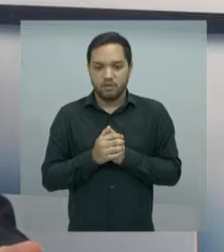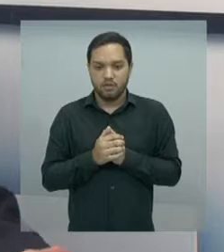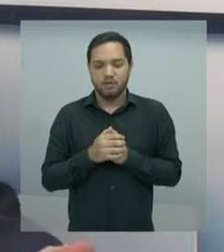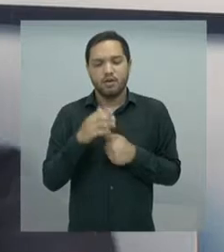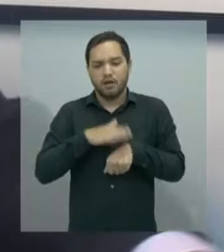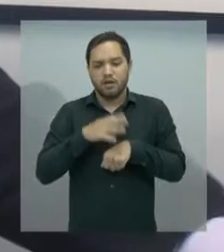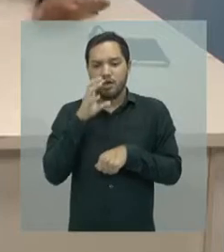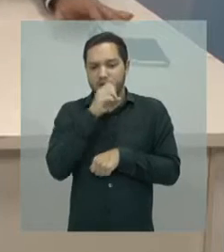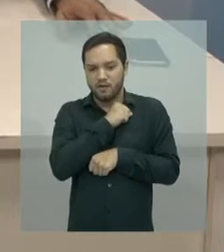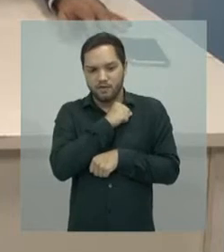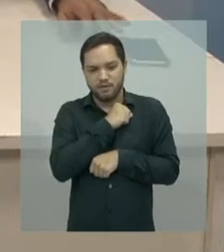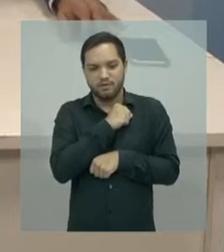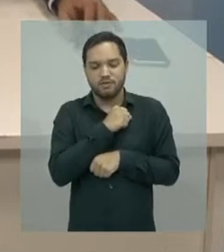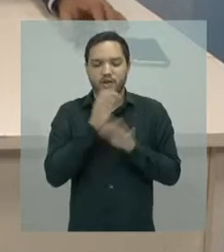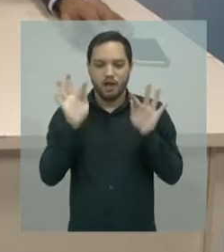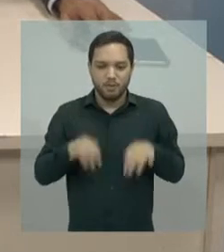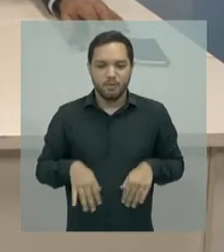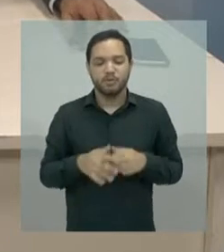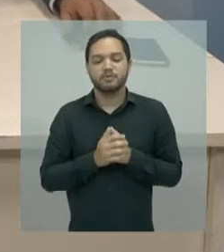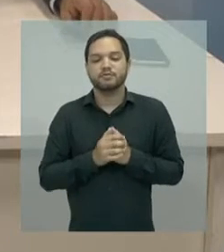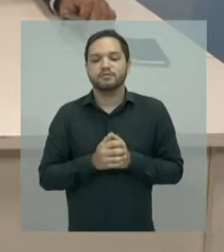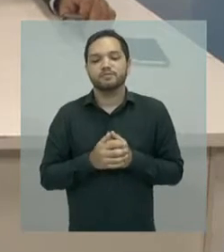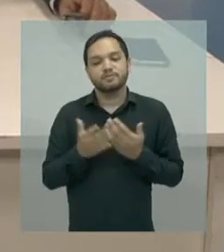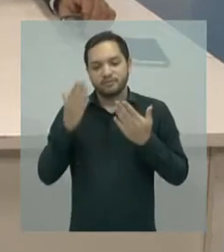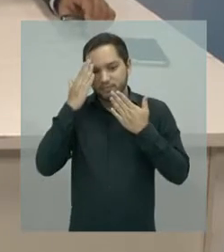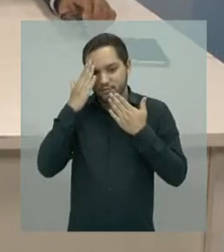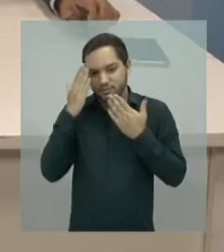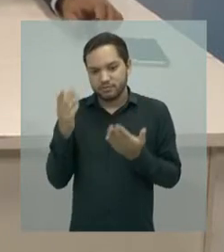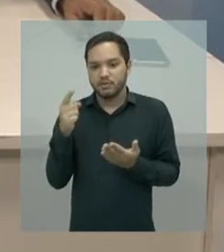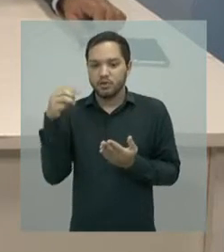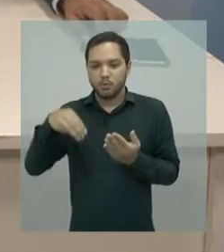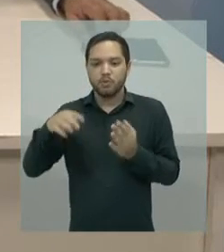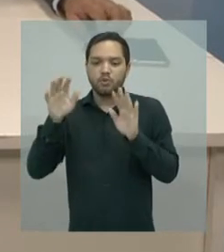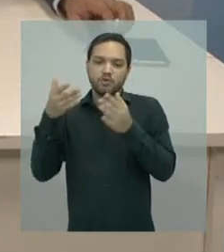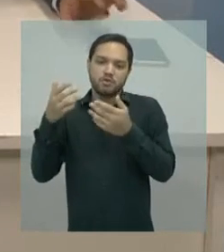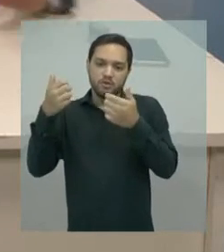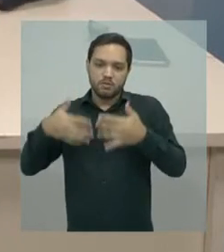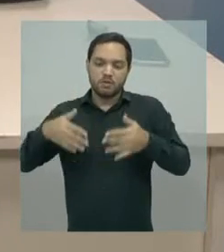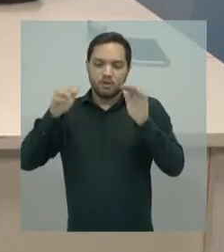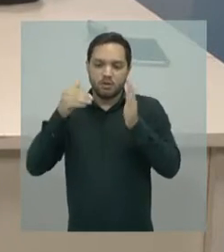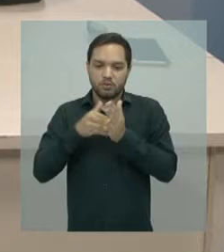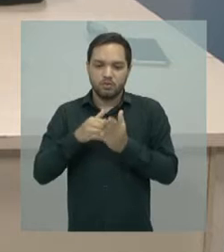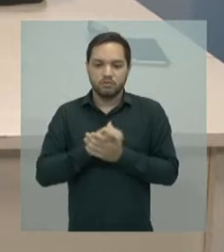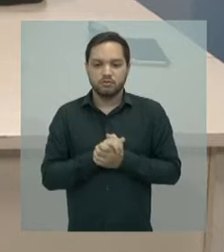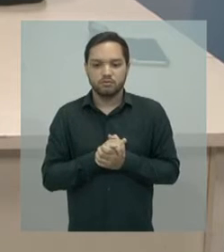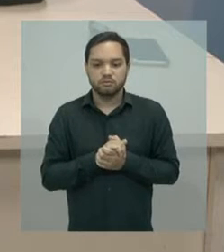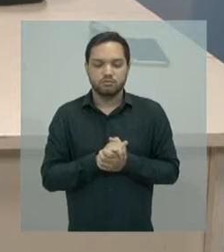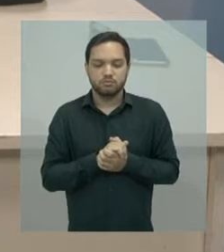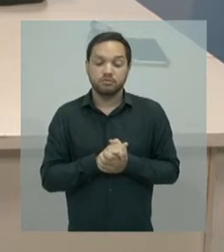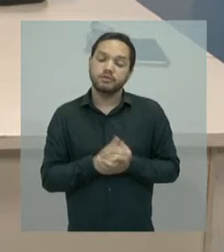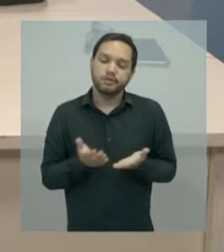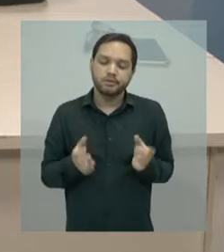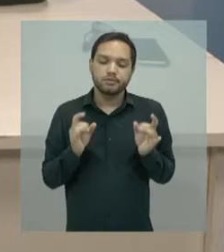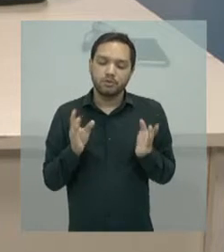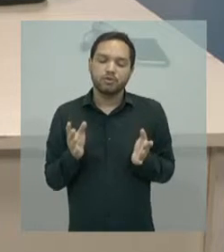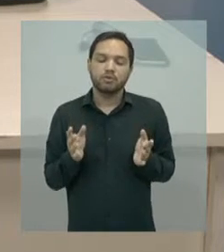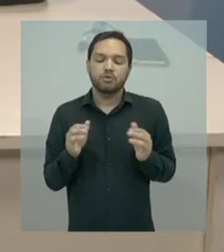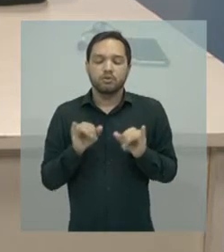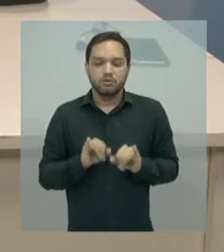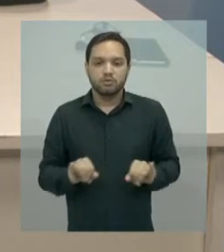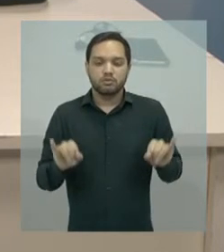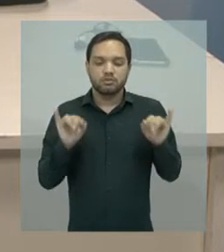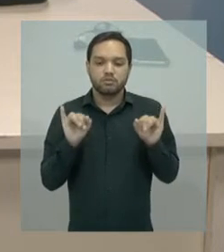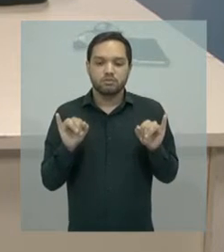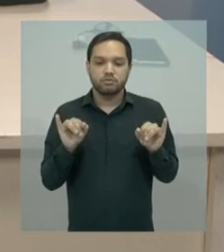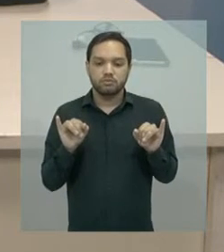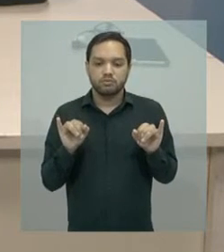rápido, né? Mas eu quero lhe agradecer e dizer 1 minuto aí para suas considerações finais. Não, só dizer que a população que está